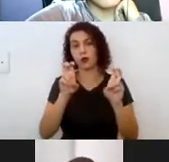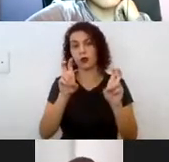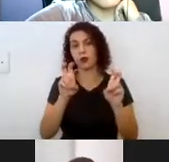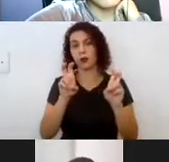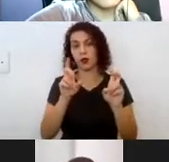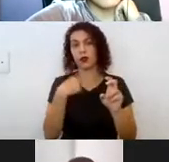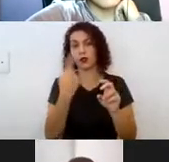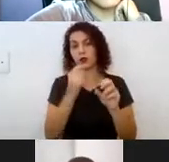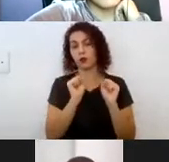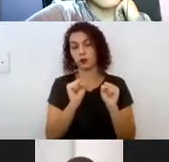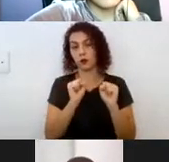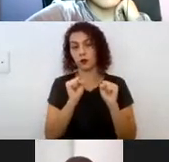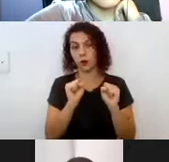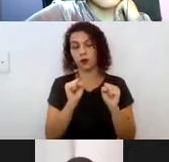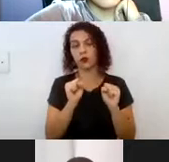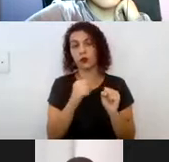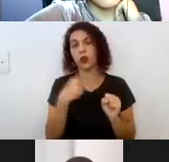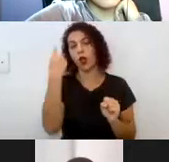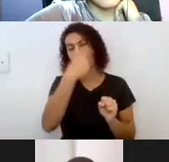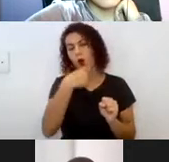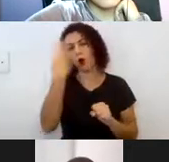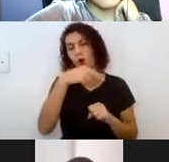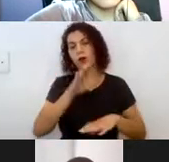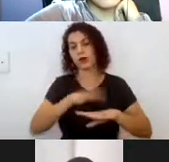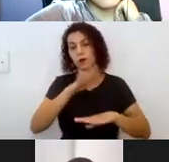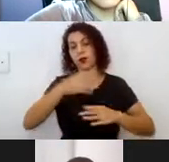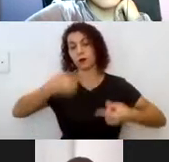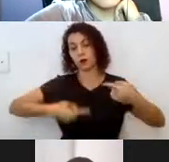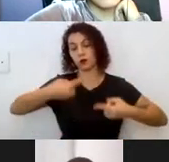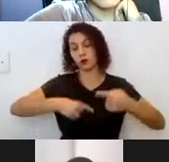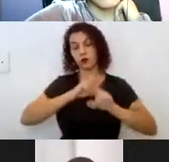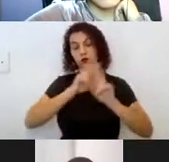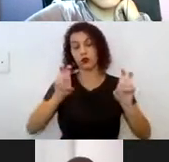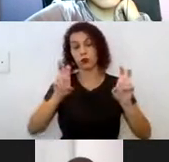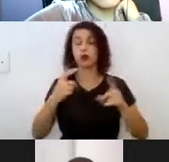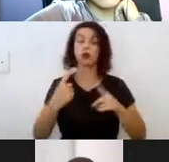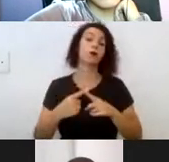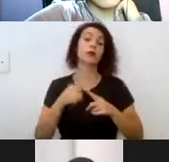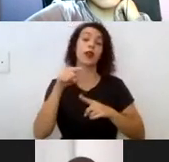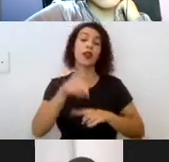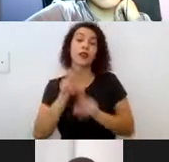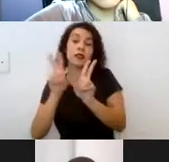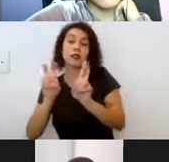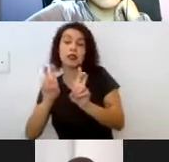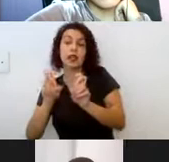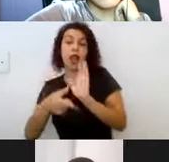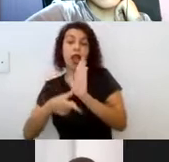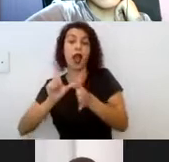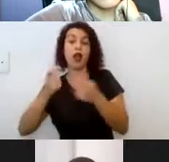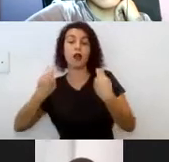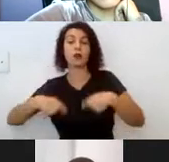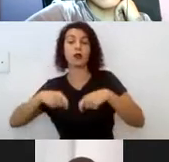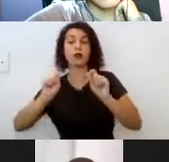uma carga horária relevante para falar disso porque primeiro para a gente falar desse assunto a gente precisa ter